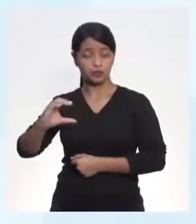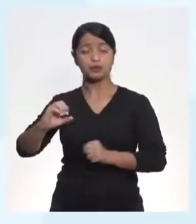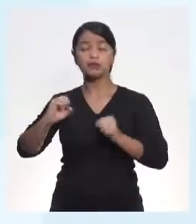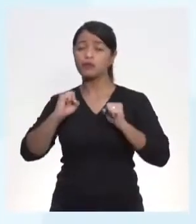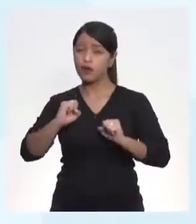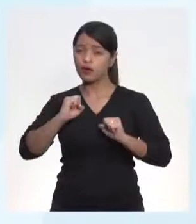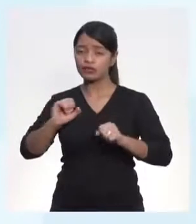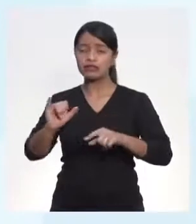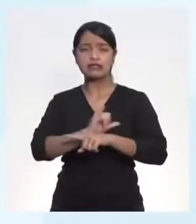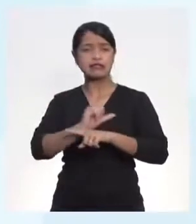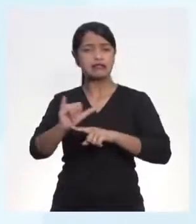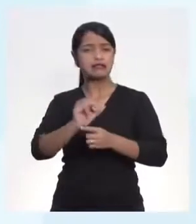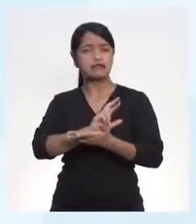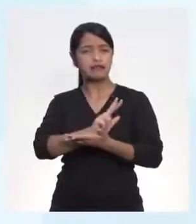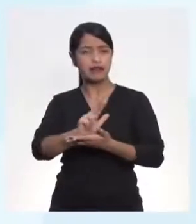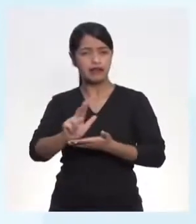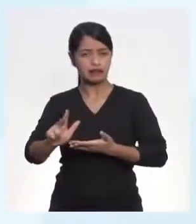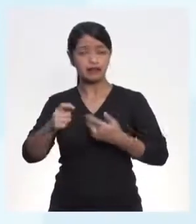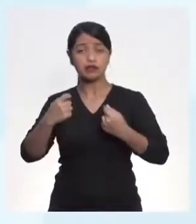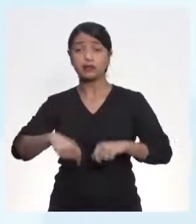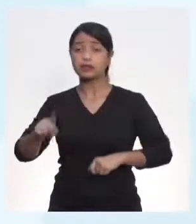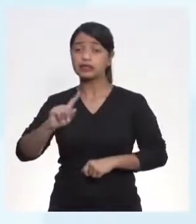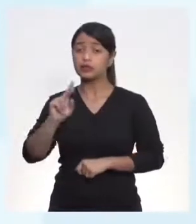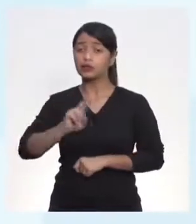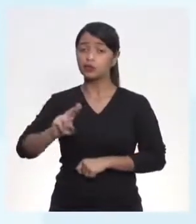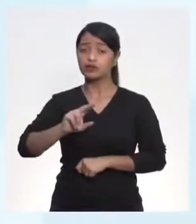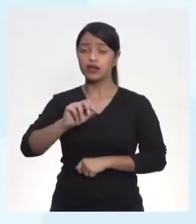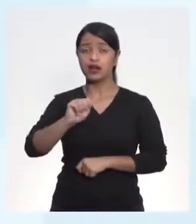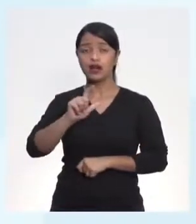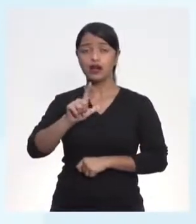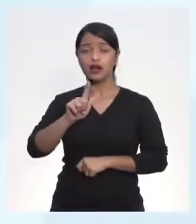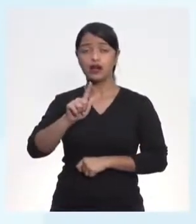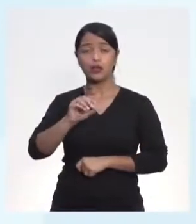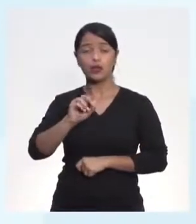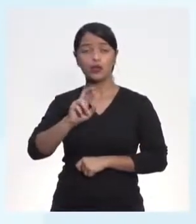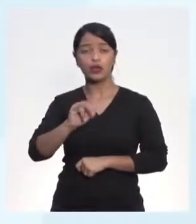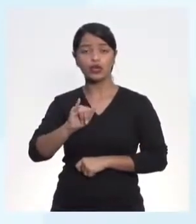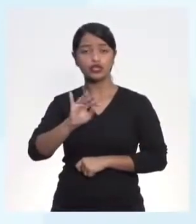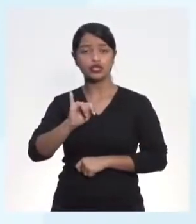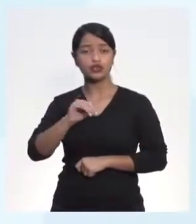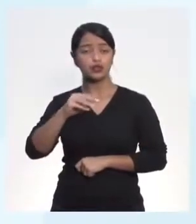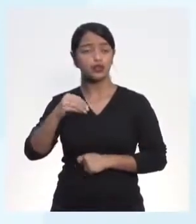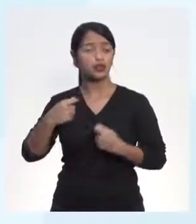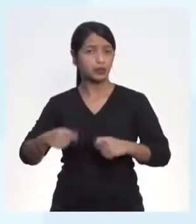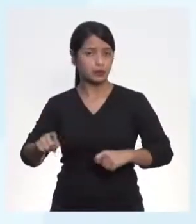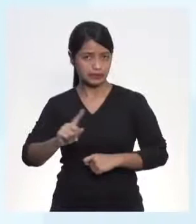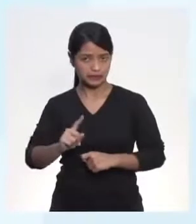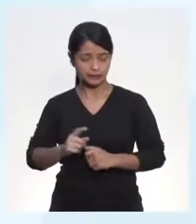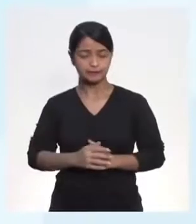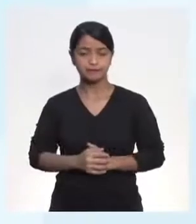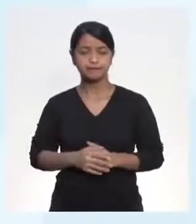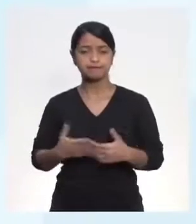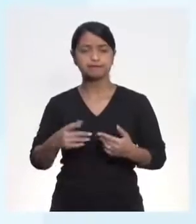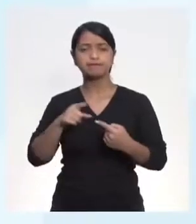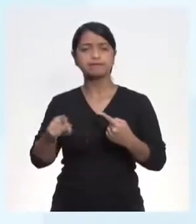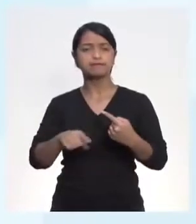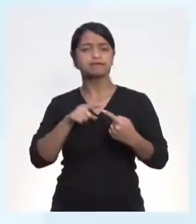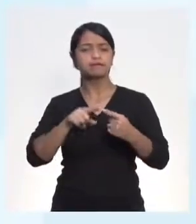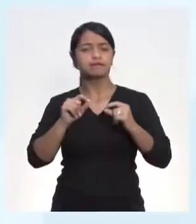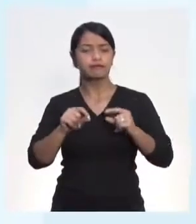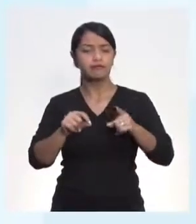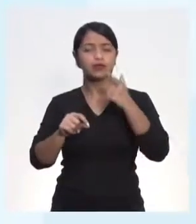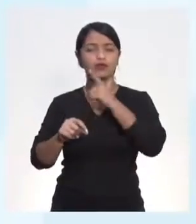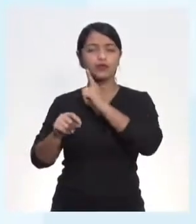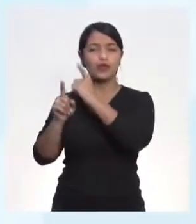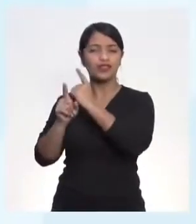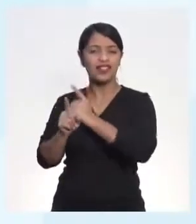sem a aplicação, no caso aí, de um algoritmo específico. Então, a habilidade, né, no caso, a missão aí, seria encontrar esses